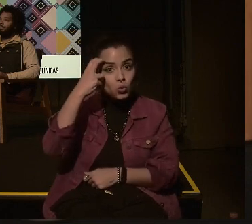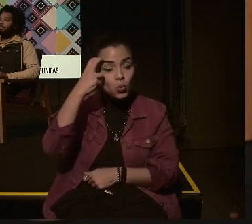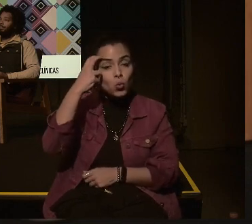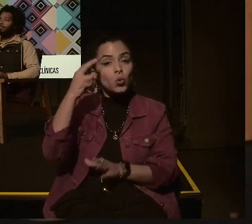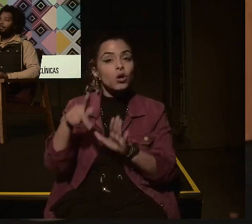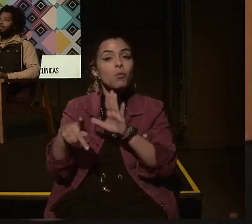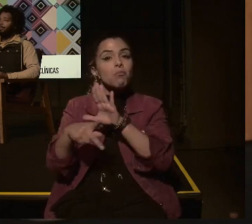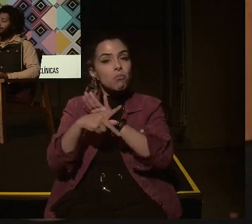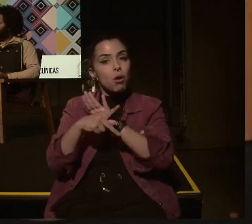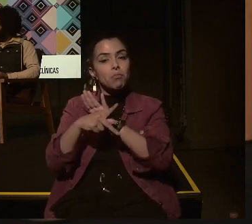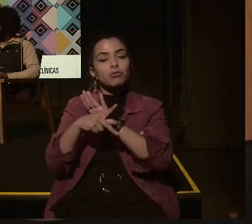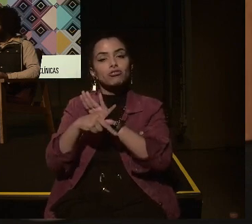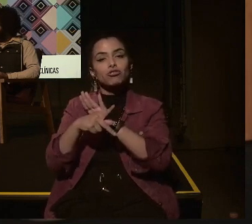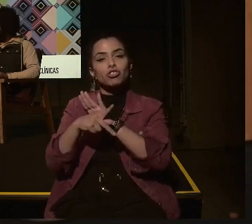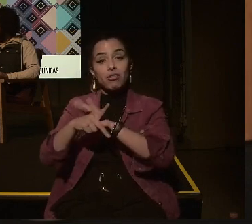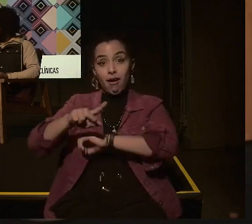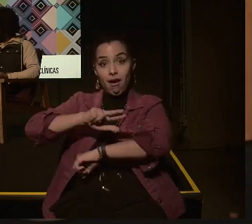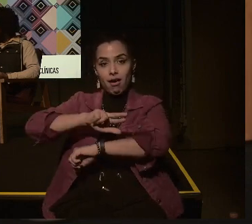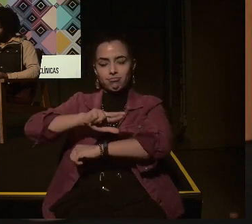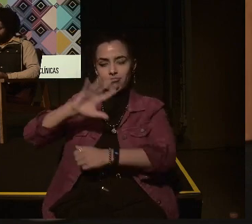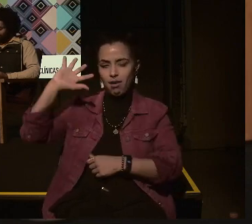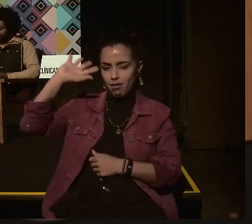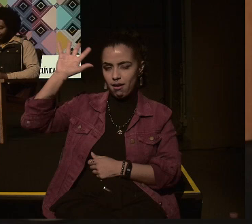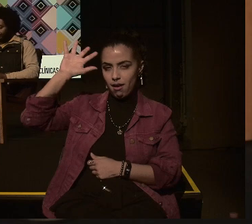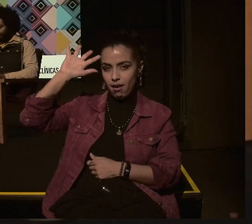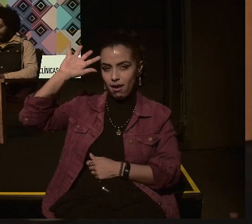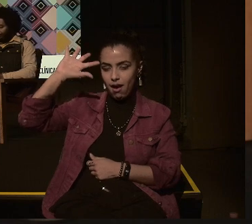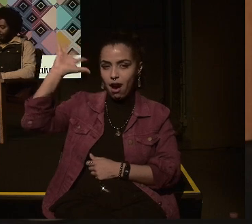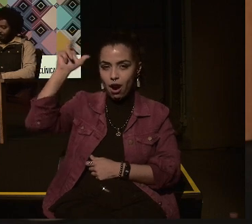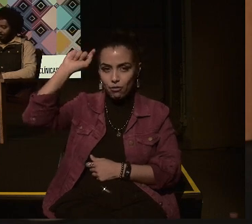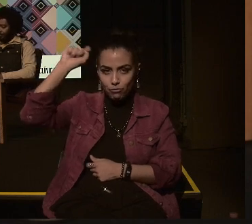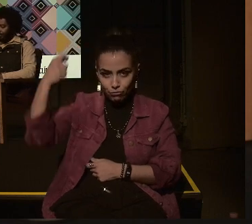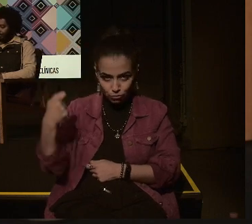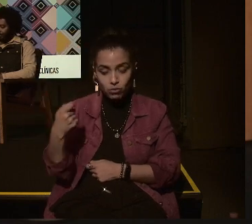da afrodiáspora, né? Acho que o SESC